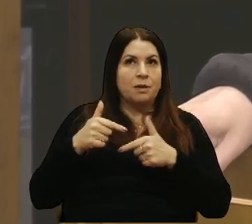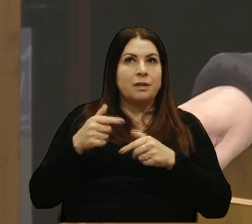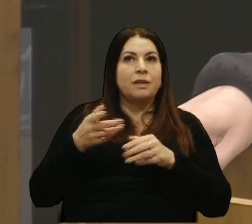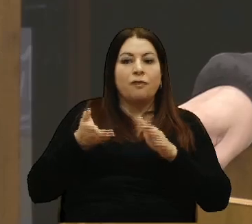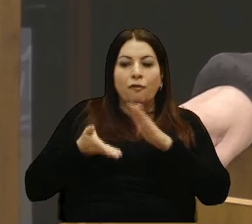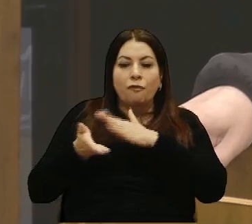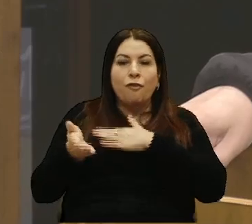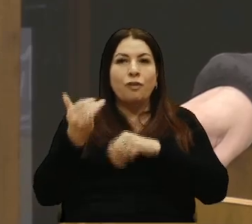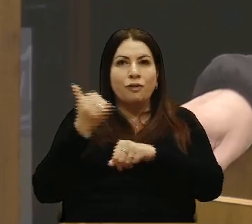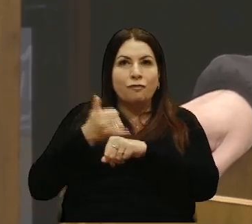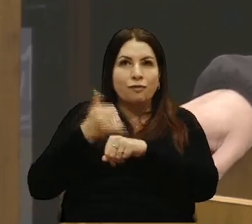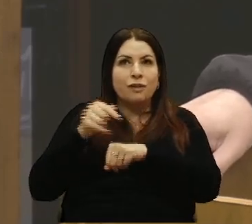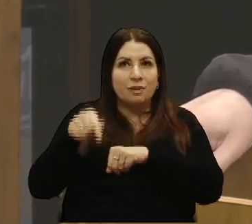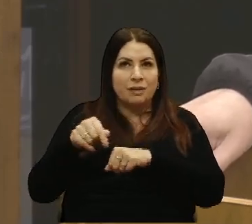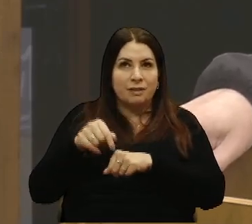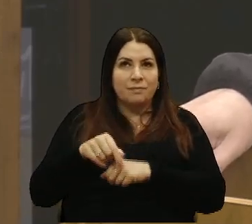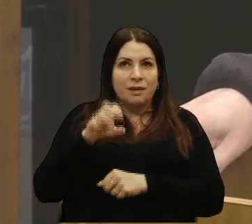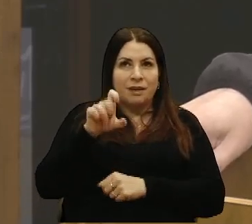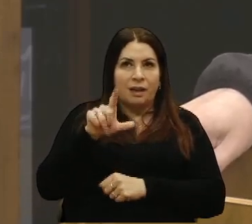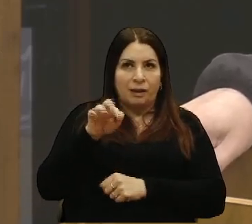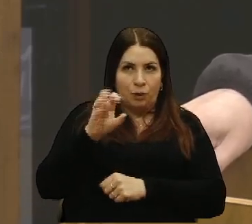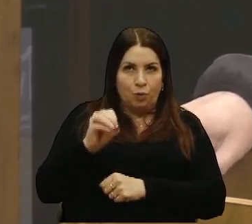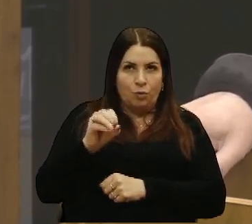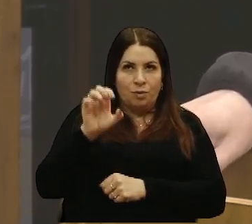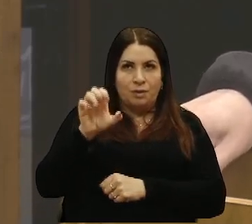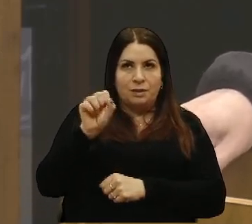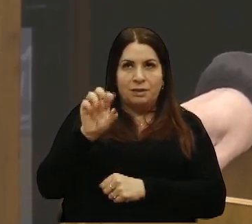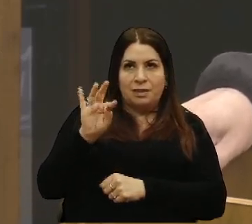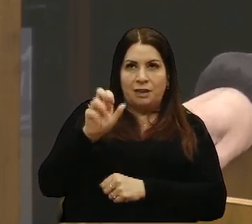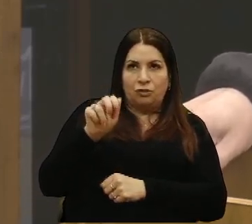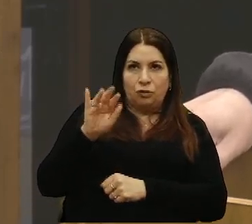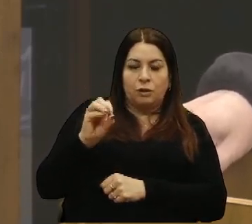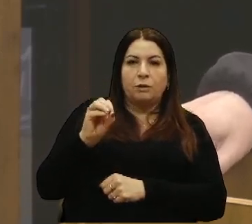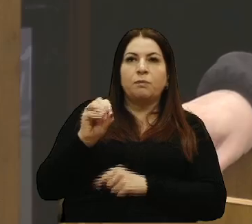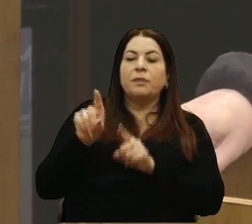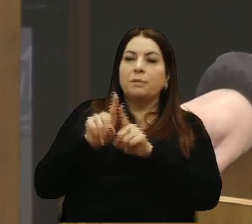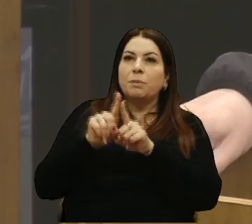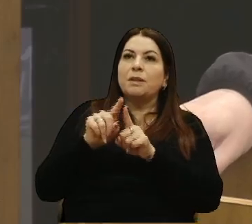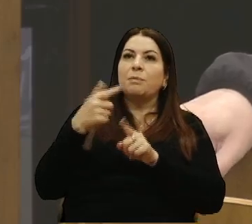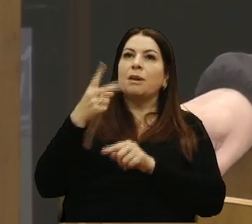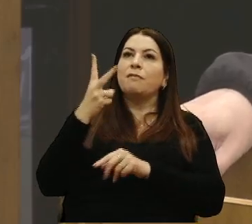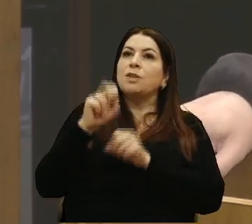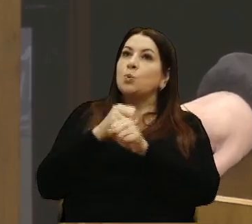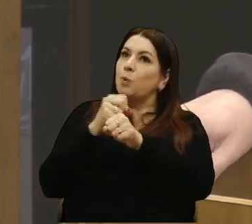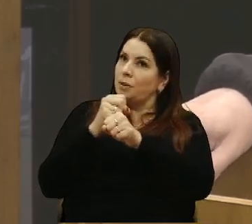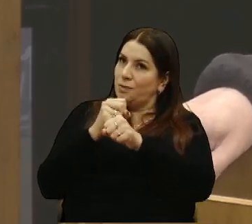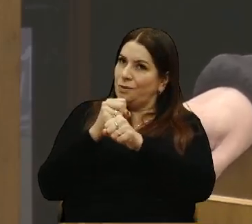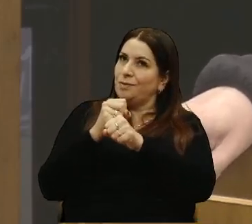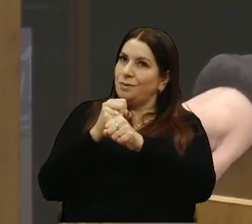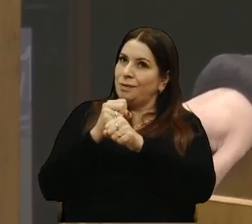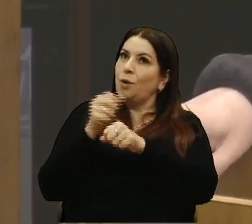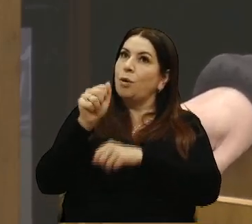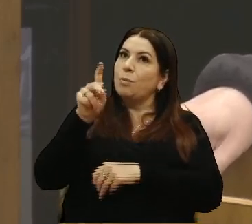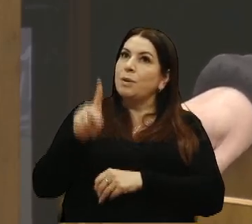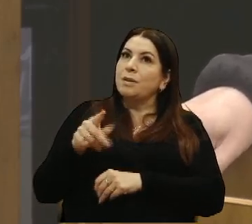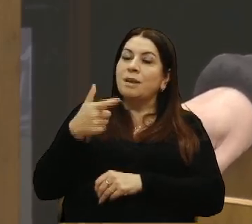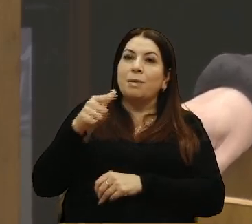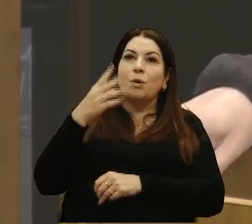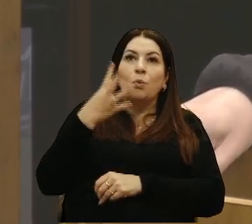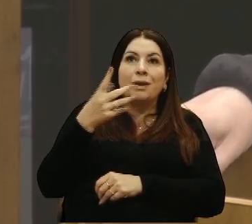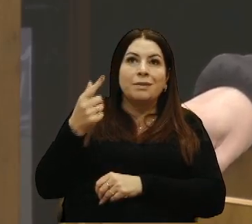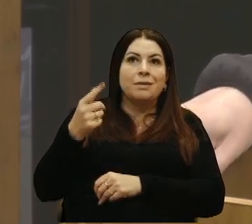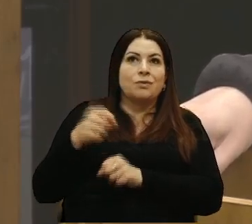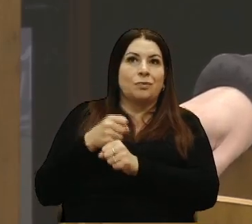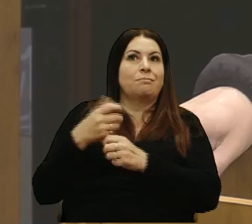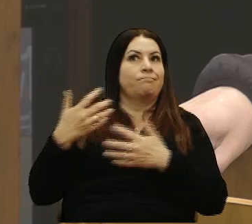de fundição aqui em Caxias, eletrostática. Antes trabalhava 25 anos, vereador Wagner Petrini. Agora, para se aposentar, tem que trabalhar 47,